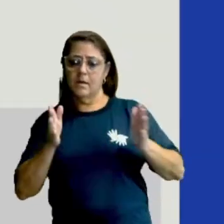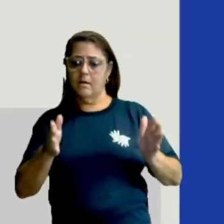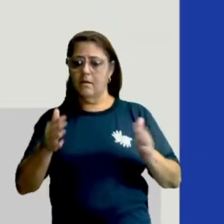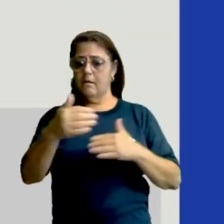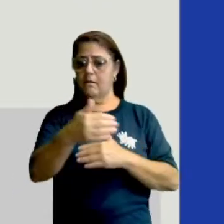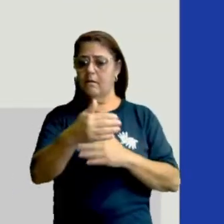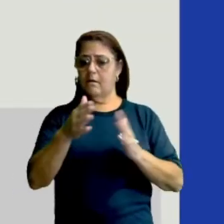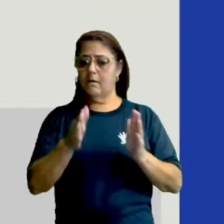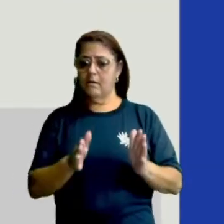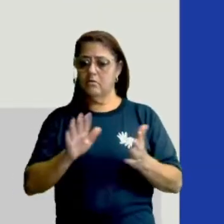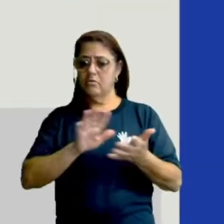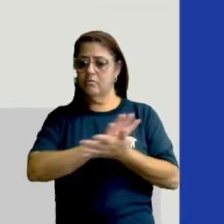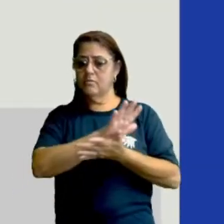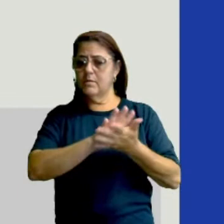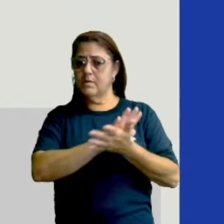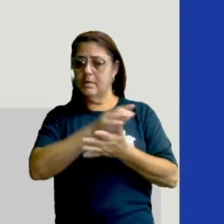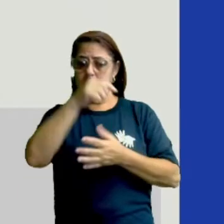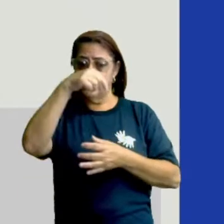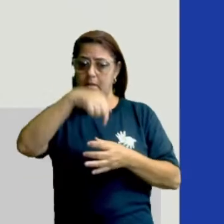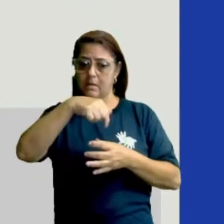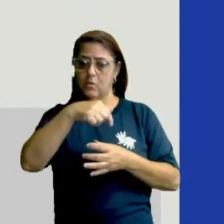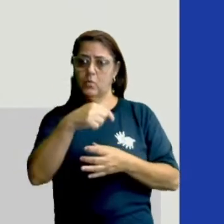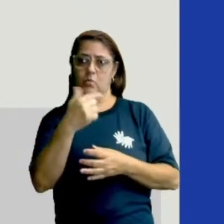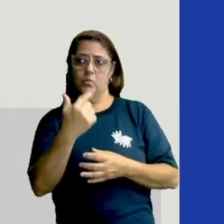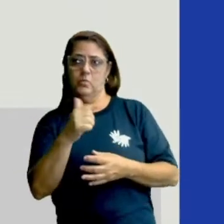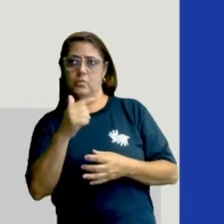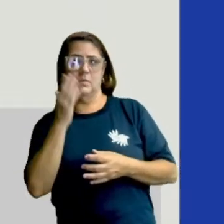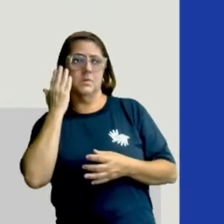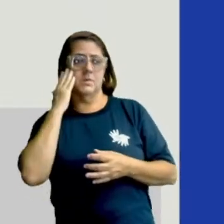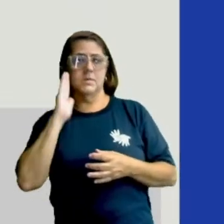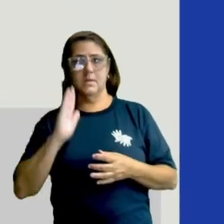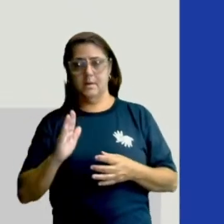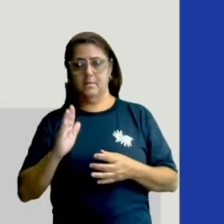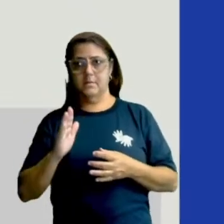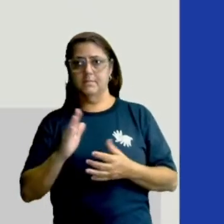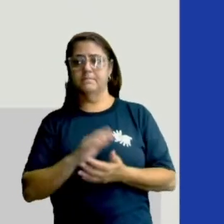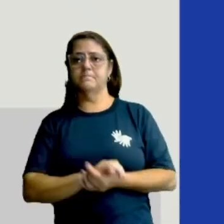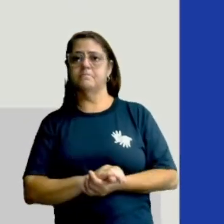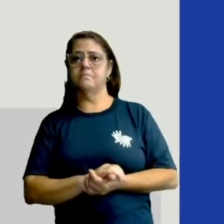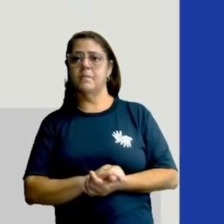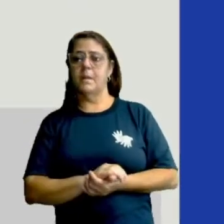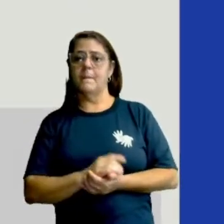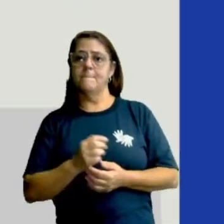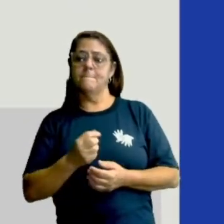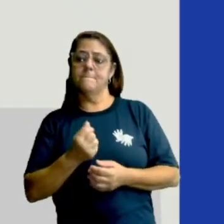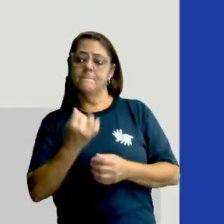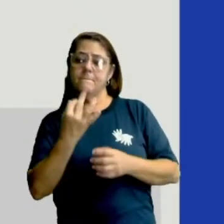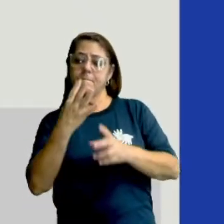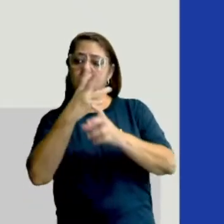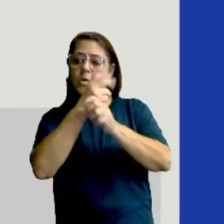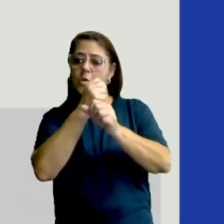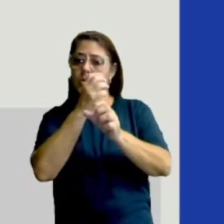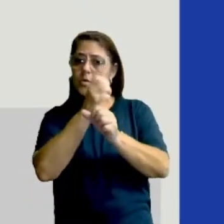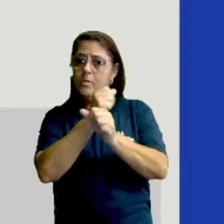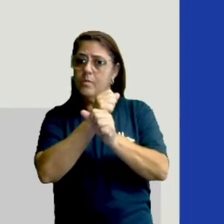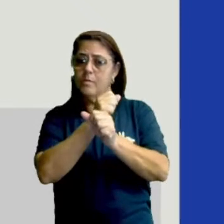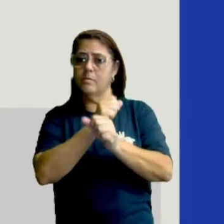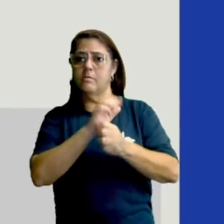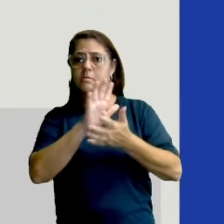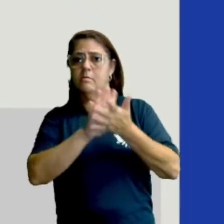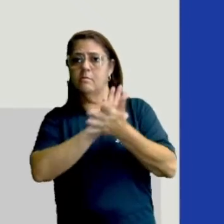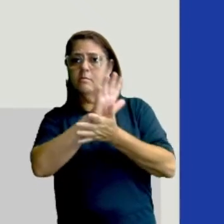A gente não sabe quantos brigadeiros há nele, mas o que a gente sabe é que o total de